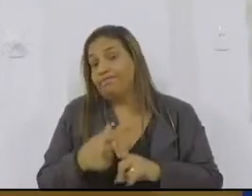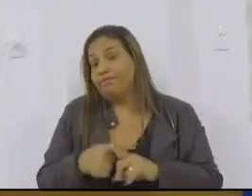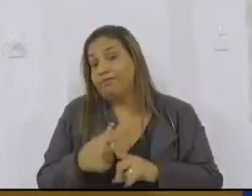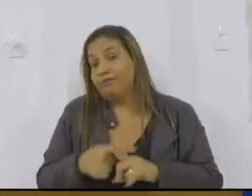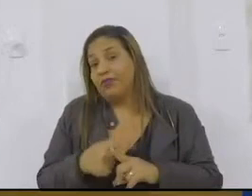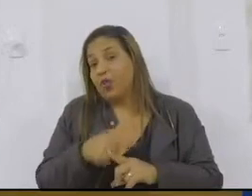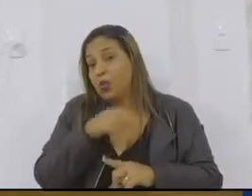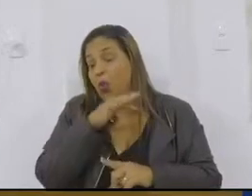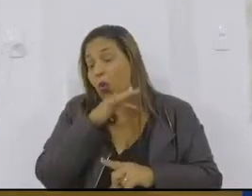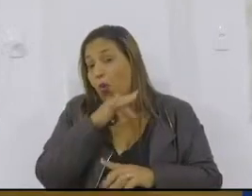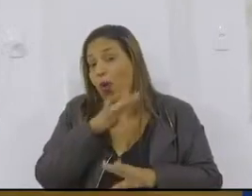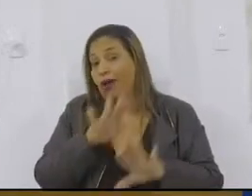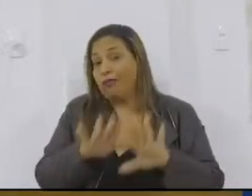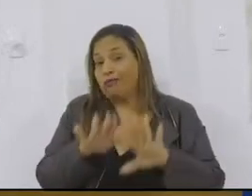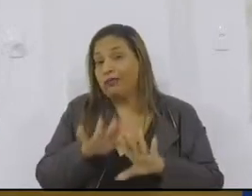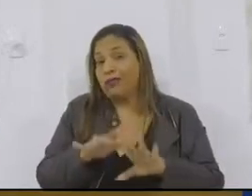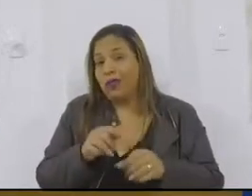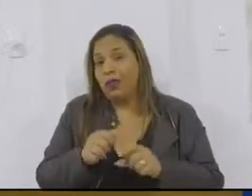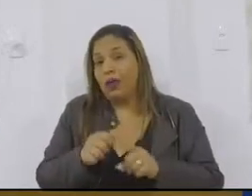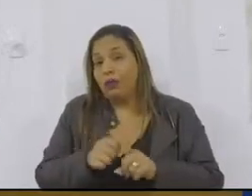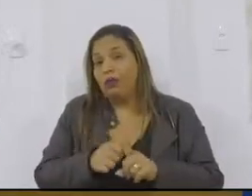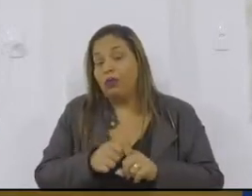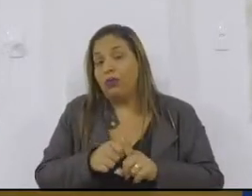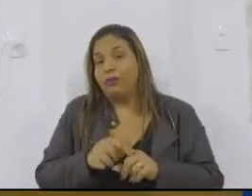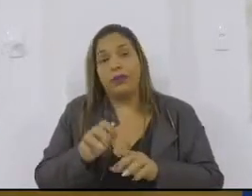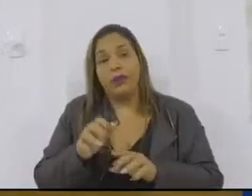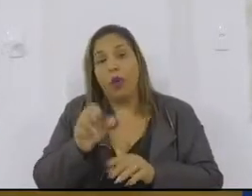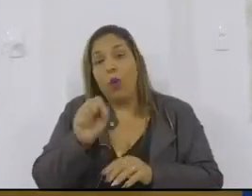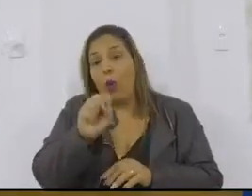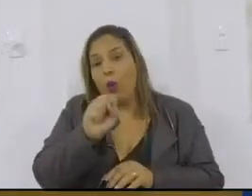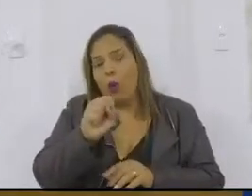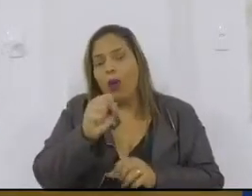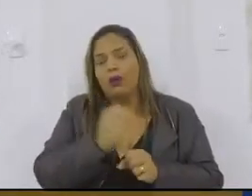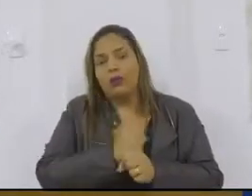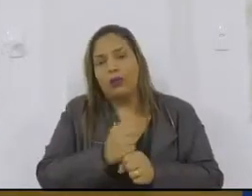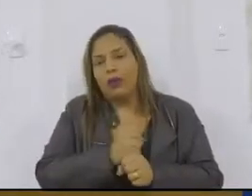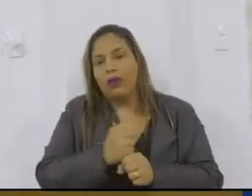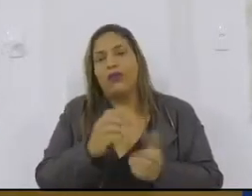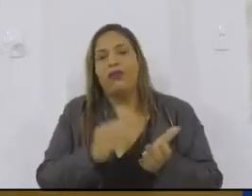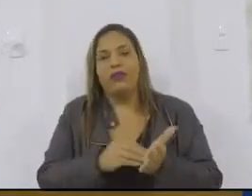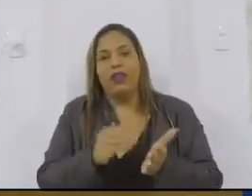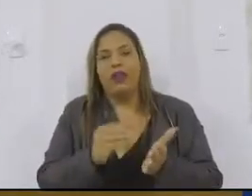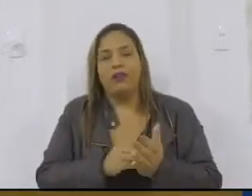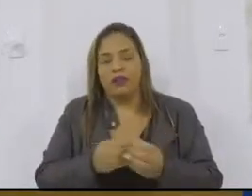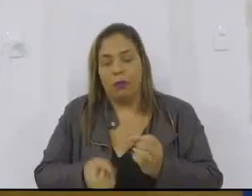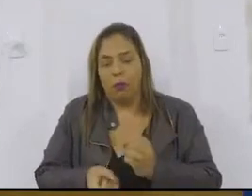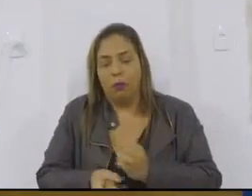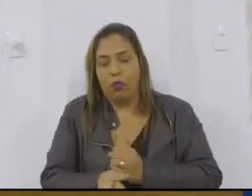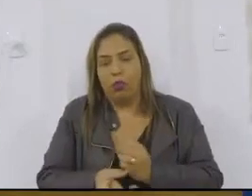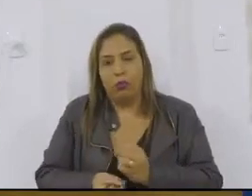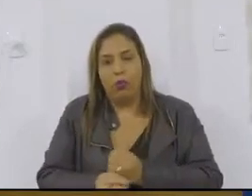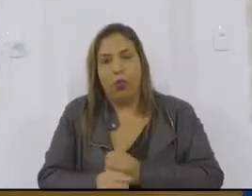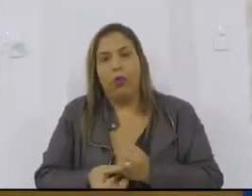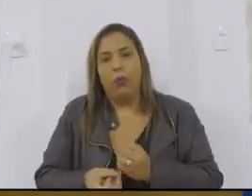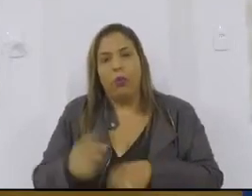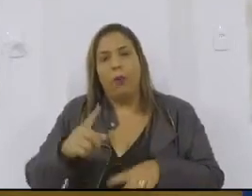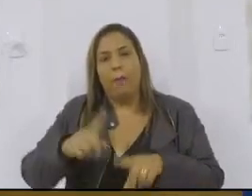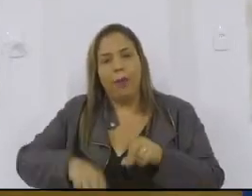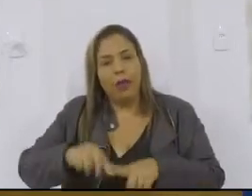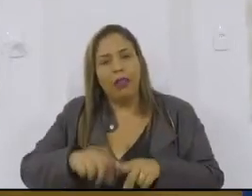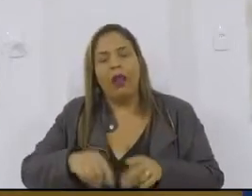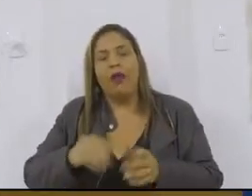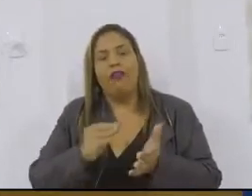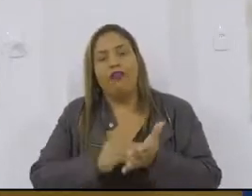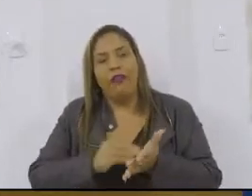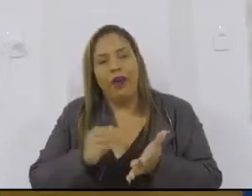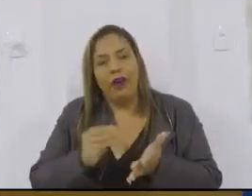nesses 8 anos. A gente não tinha nem bomba para bombear esse material e ser tratado na estação. E a gente